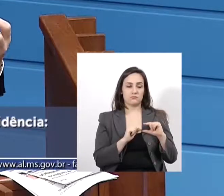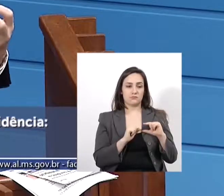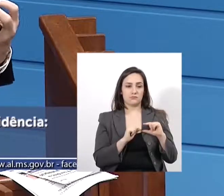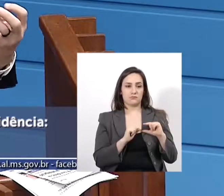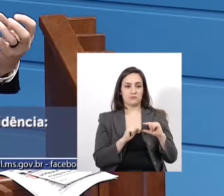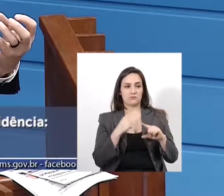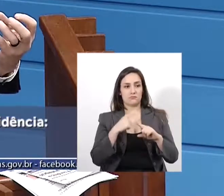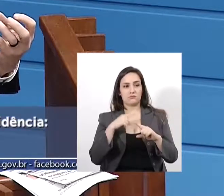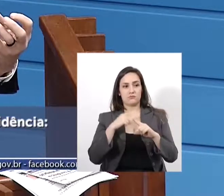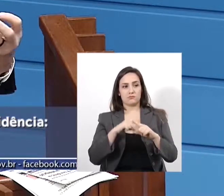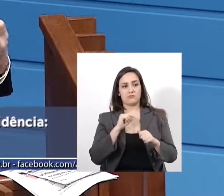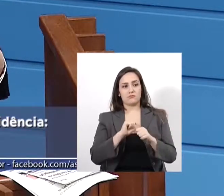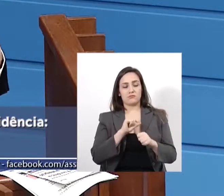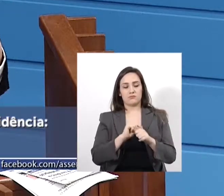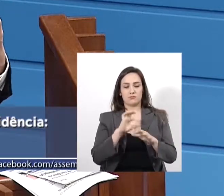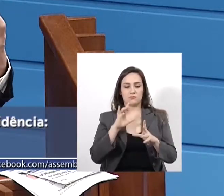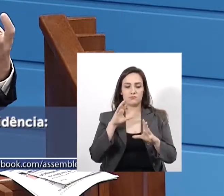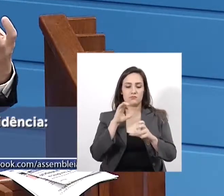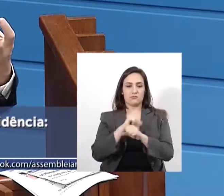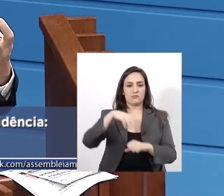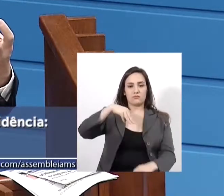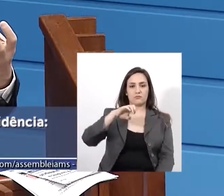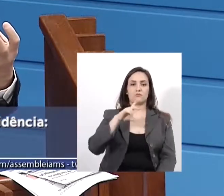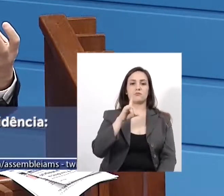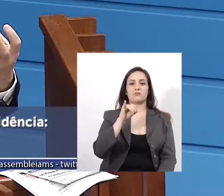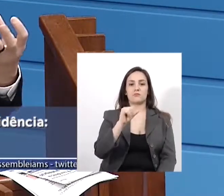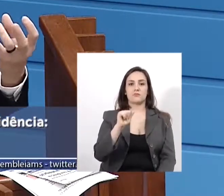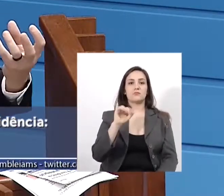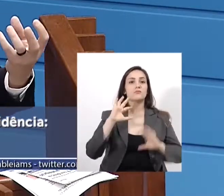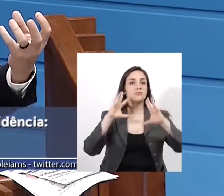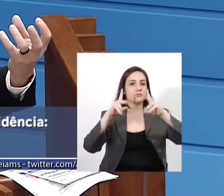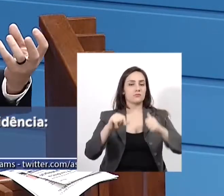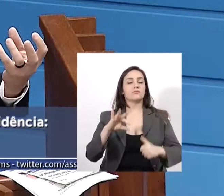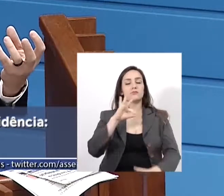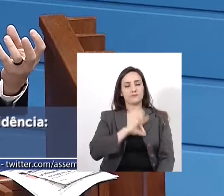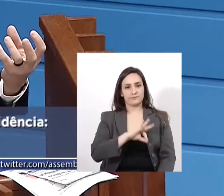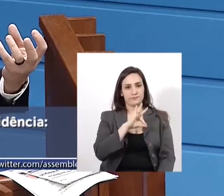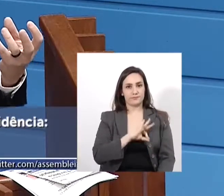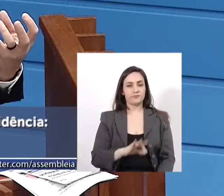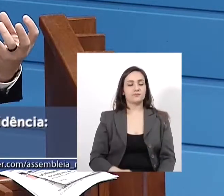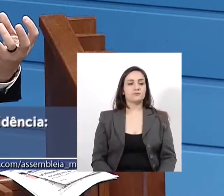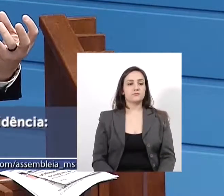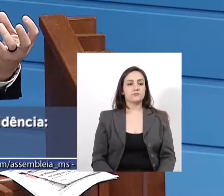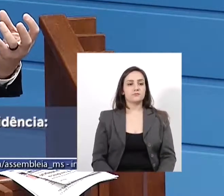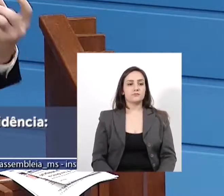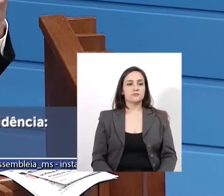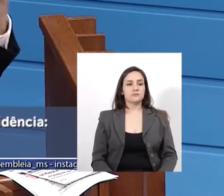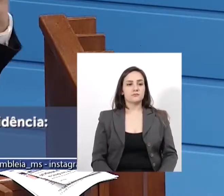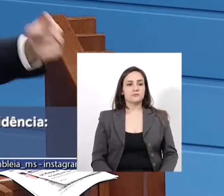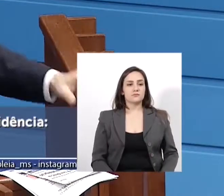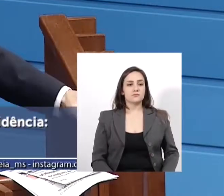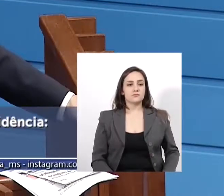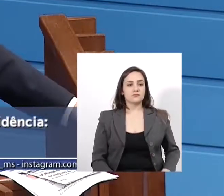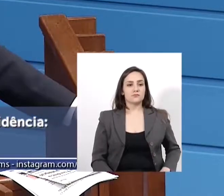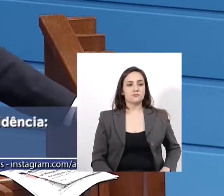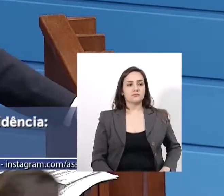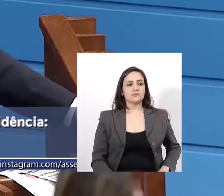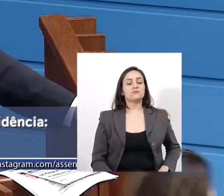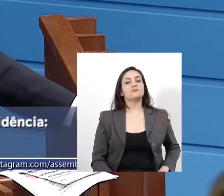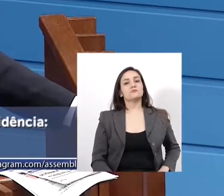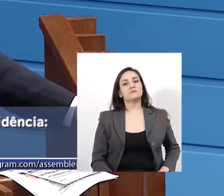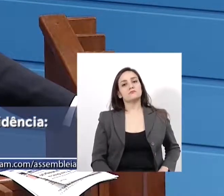dos 100 salários, média de 100% dos seus salários. E um outro